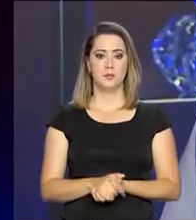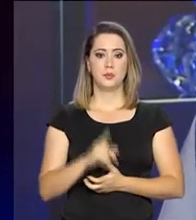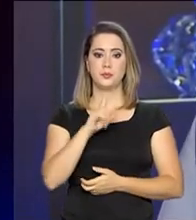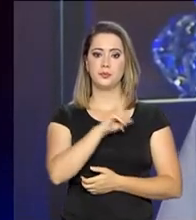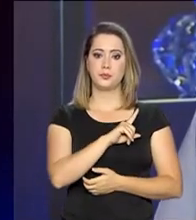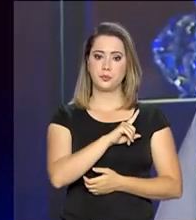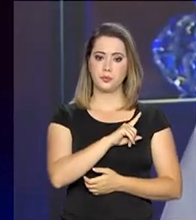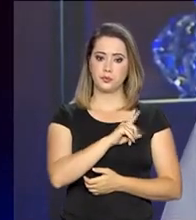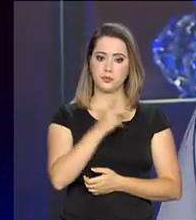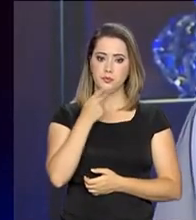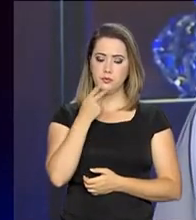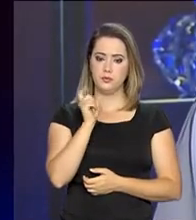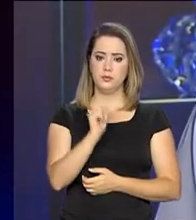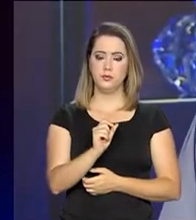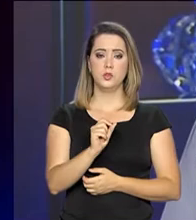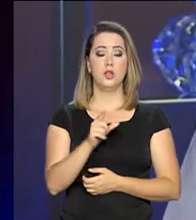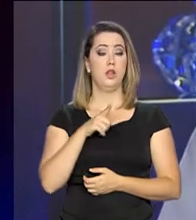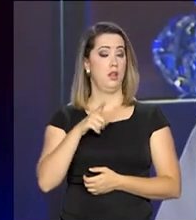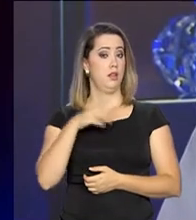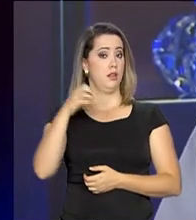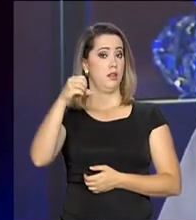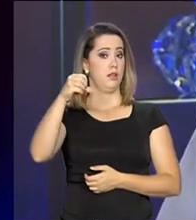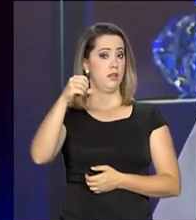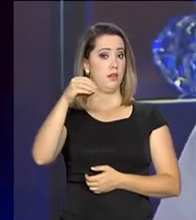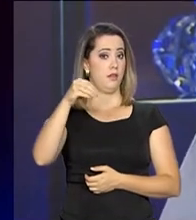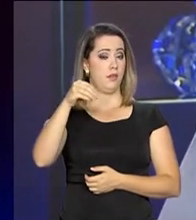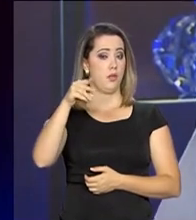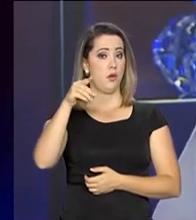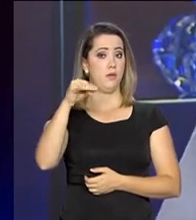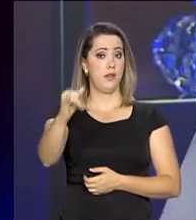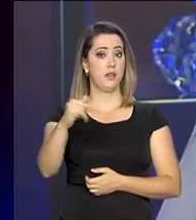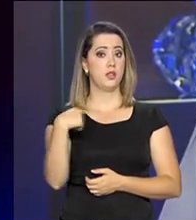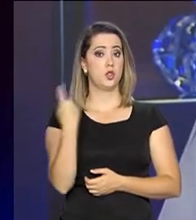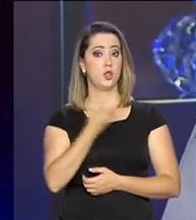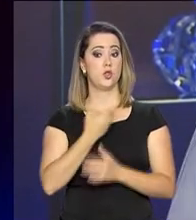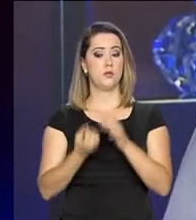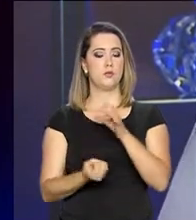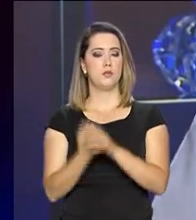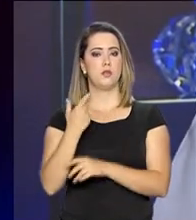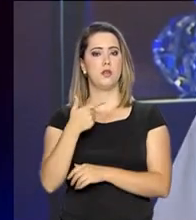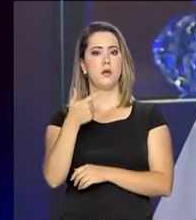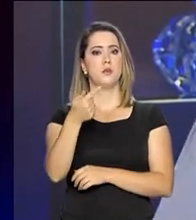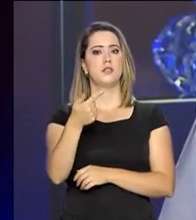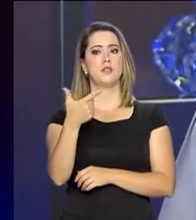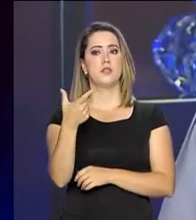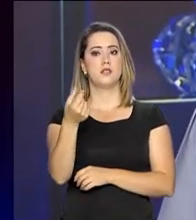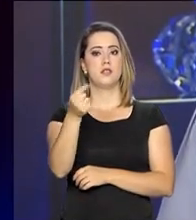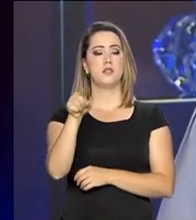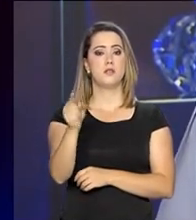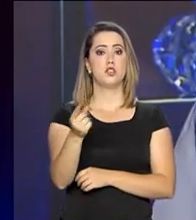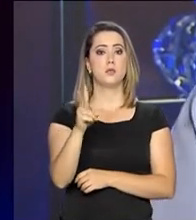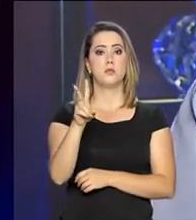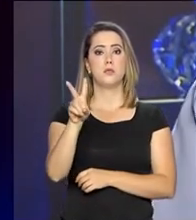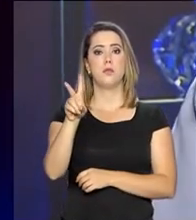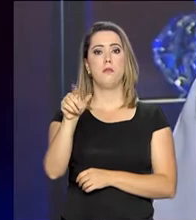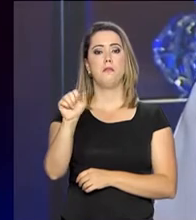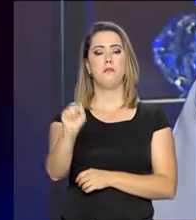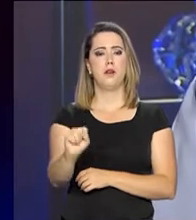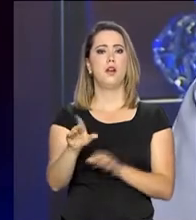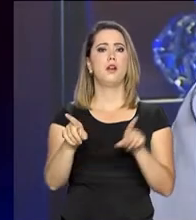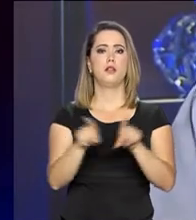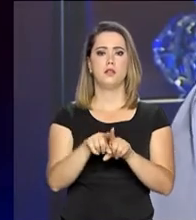dias nós conseguimos 720 mil vagas portanto diminuiu o desemprego em seus